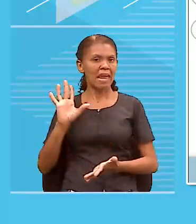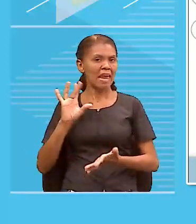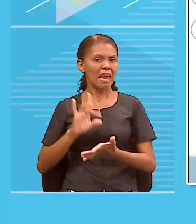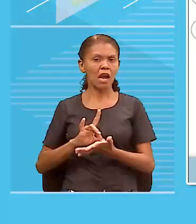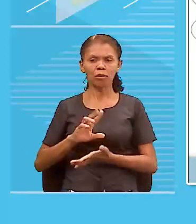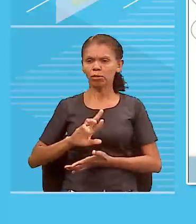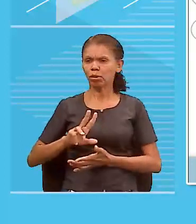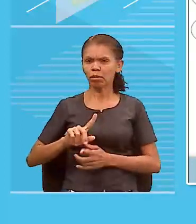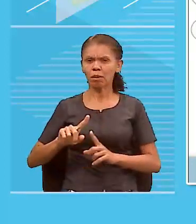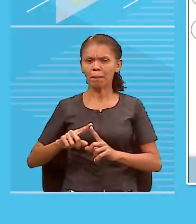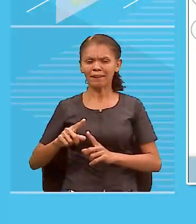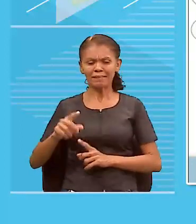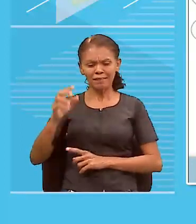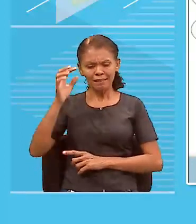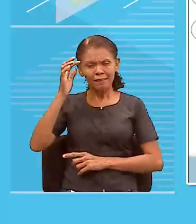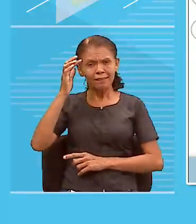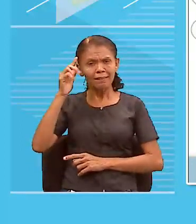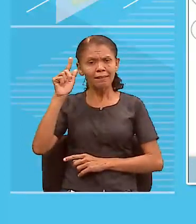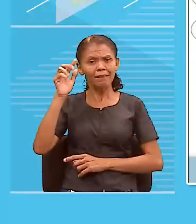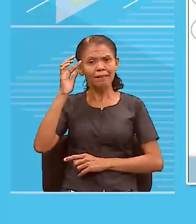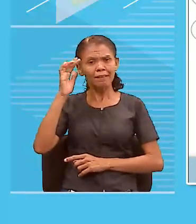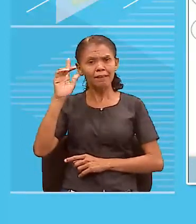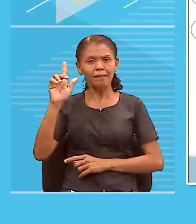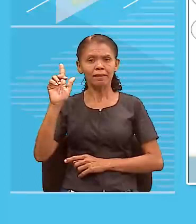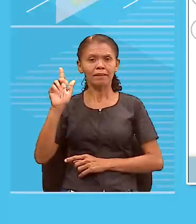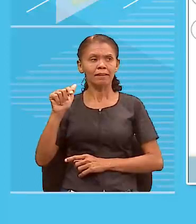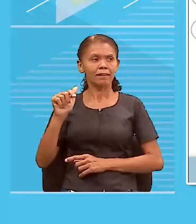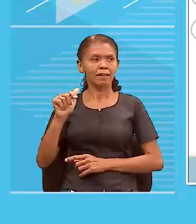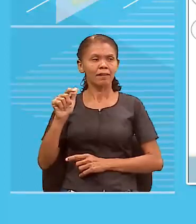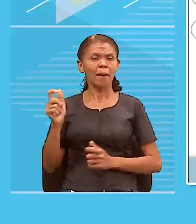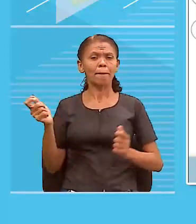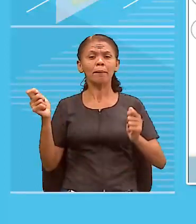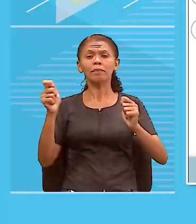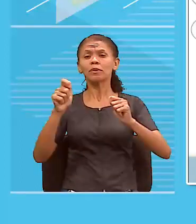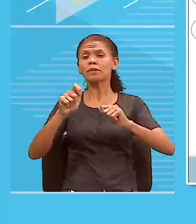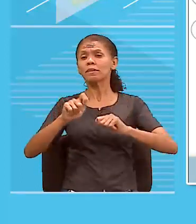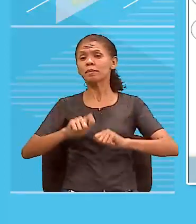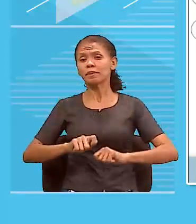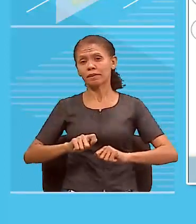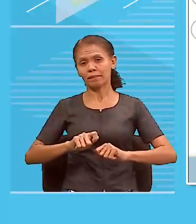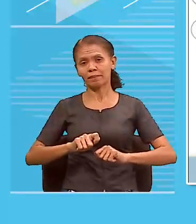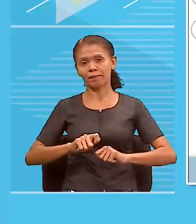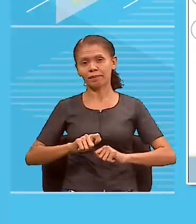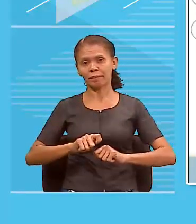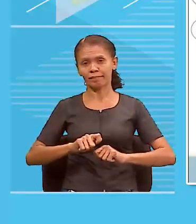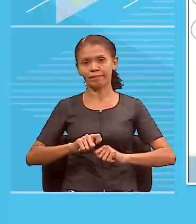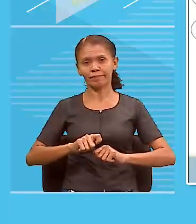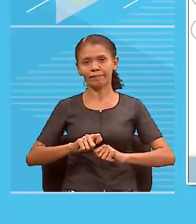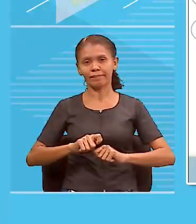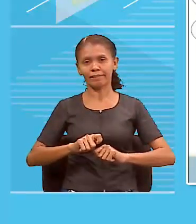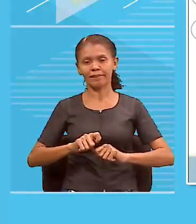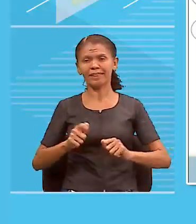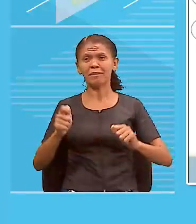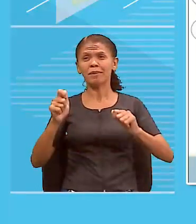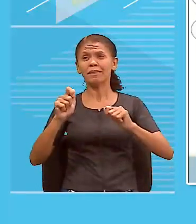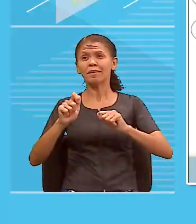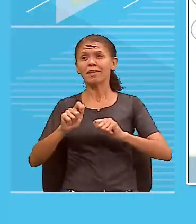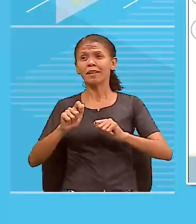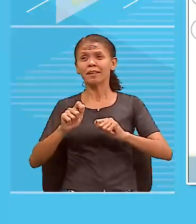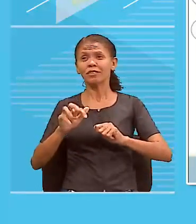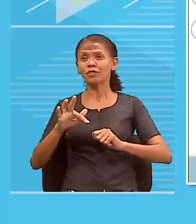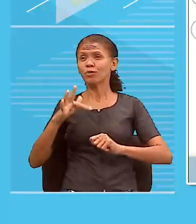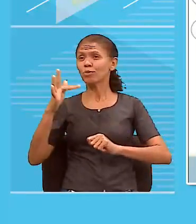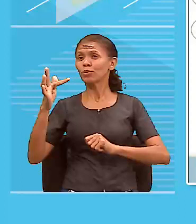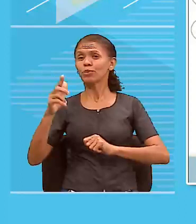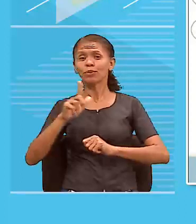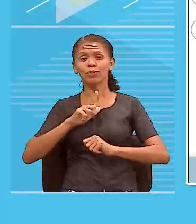trazendo aqui para o campo da condição para o campo da hipótese A